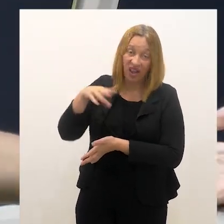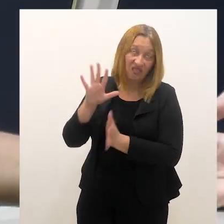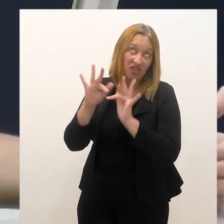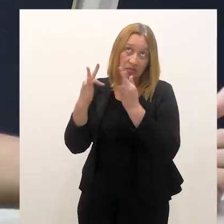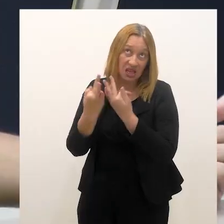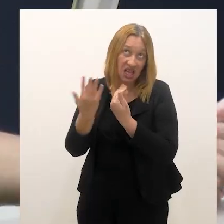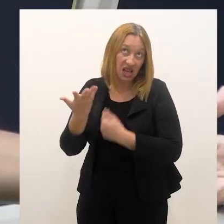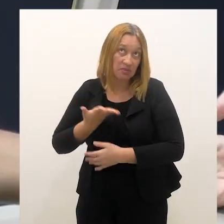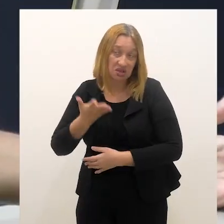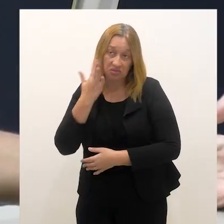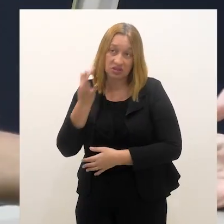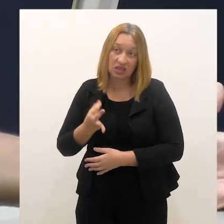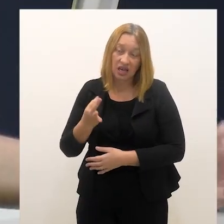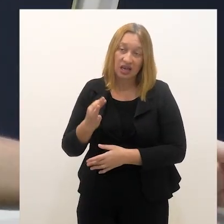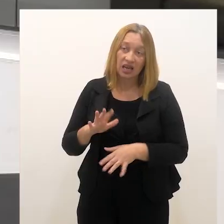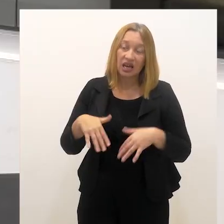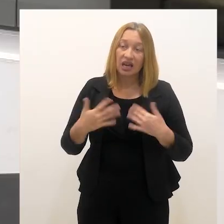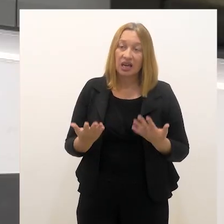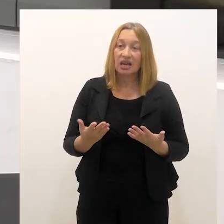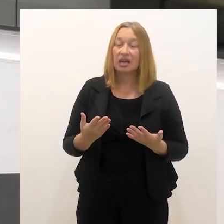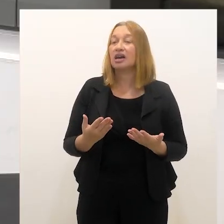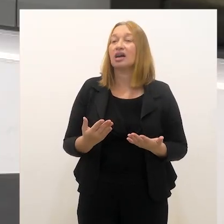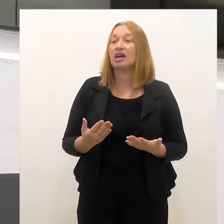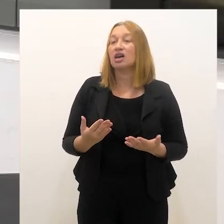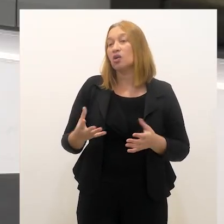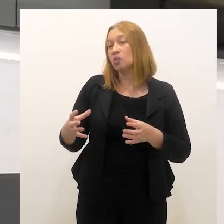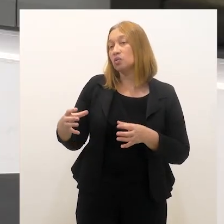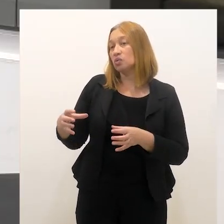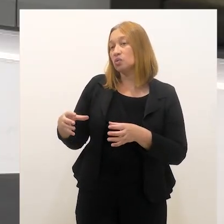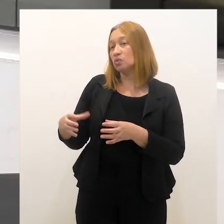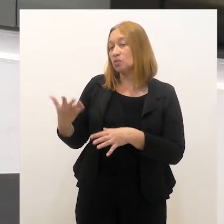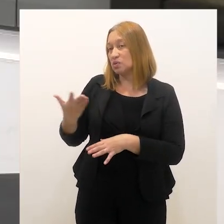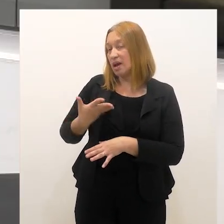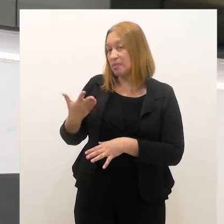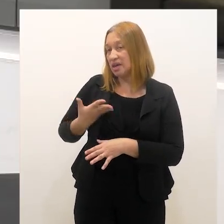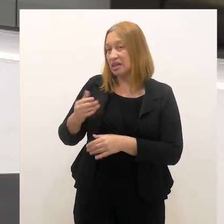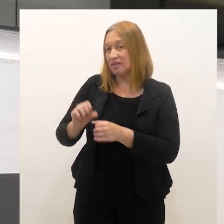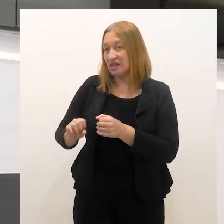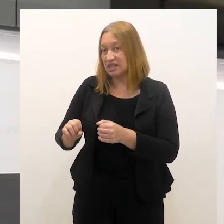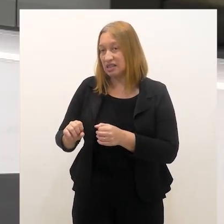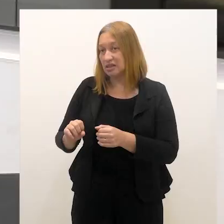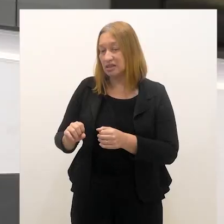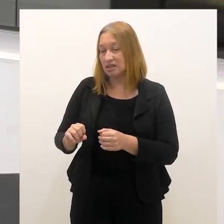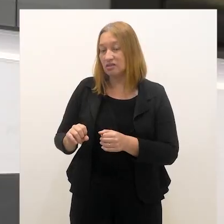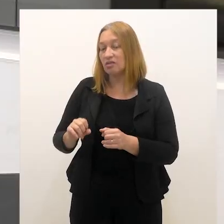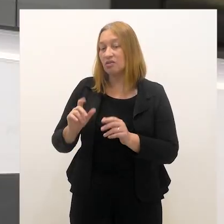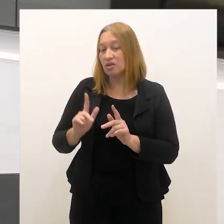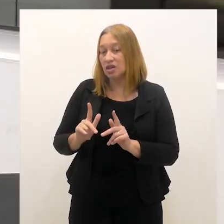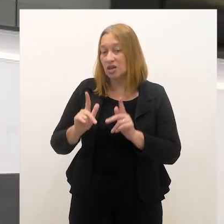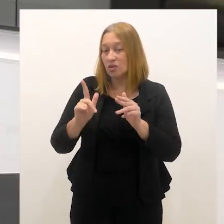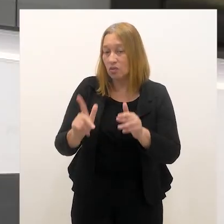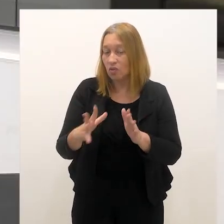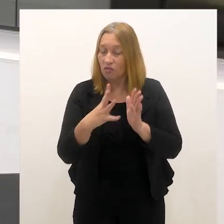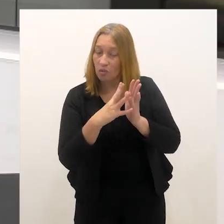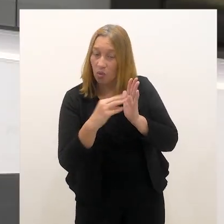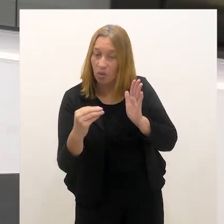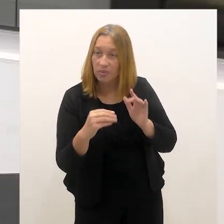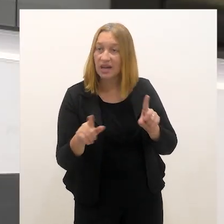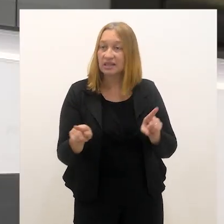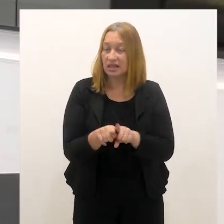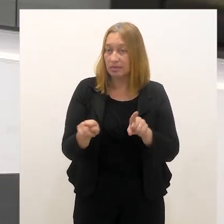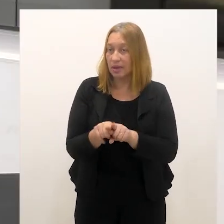com os familiares, com amigos. Aquele enfim. efeito manada também, né? Os colegas estão fazendo para se sentir, para sentir